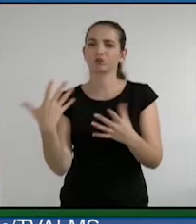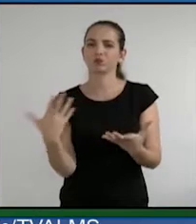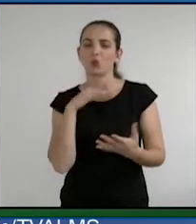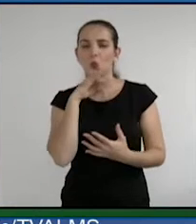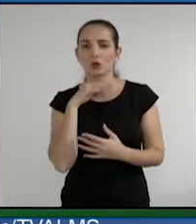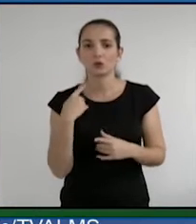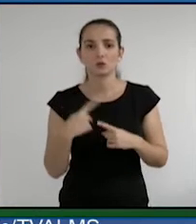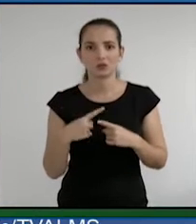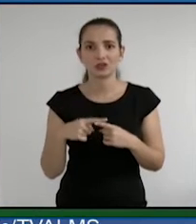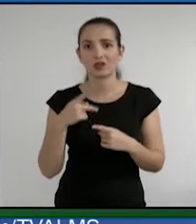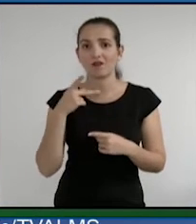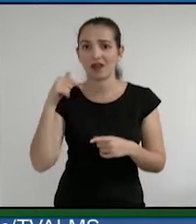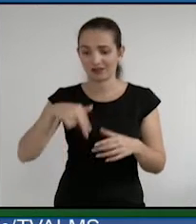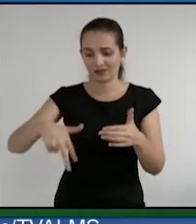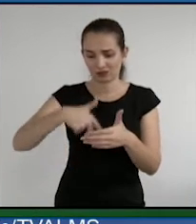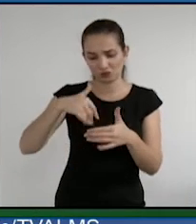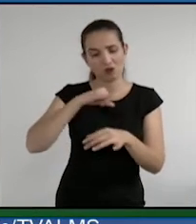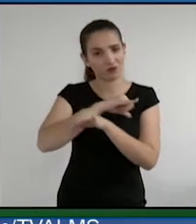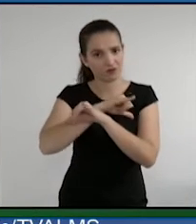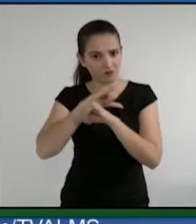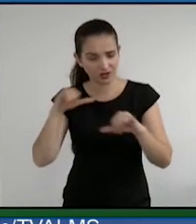Falaram aqui dessa tribuna, falaram